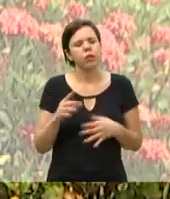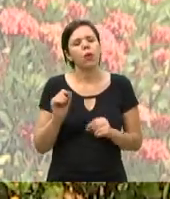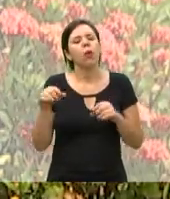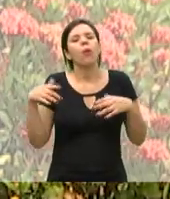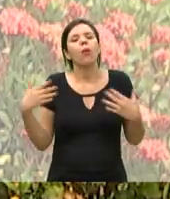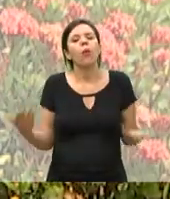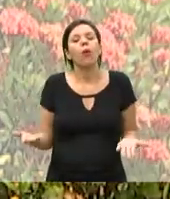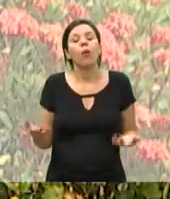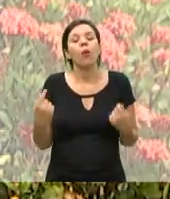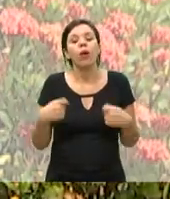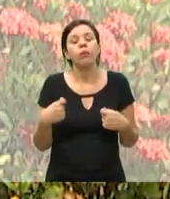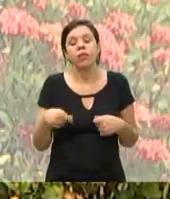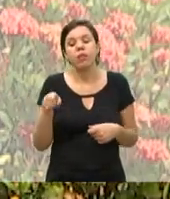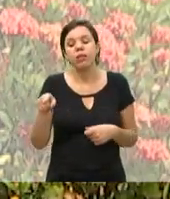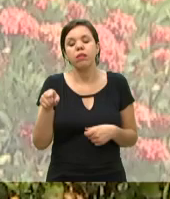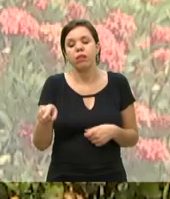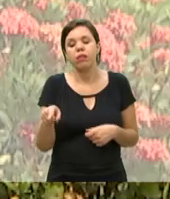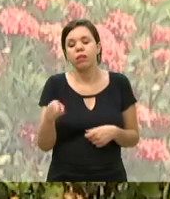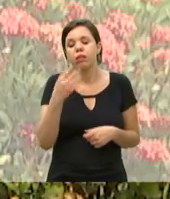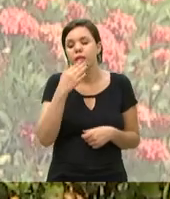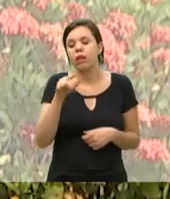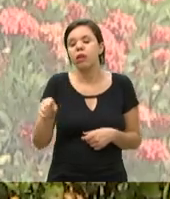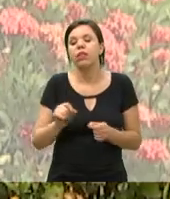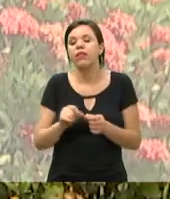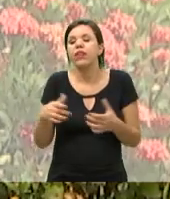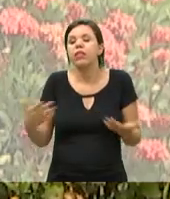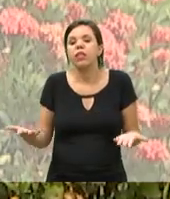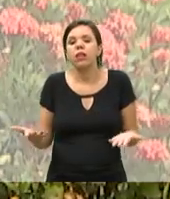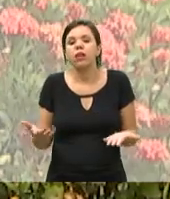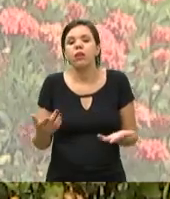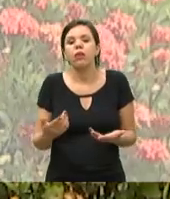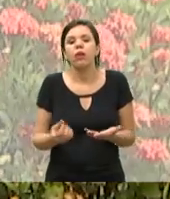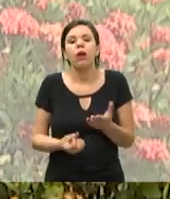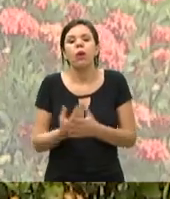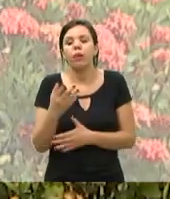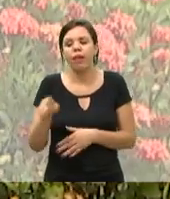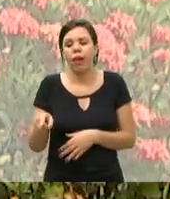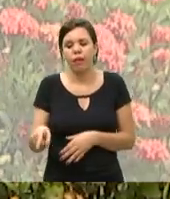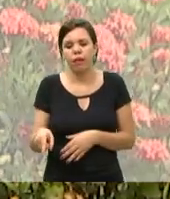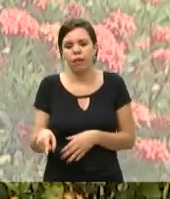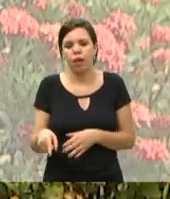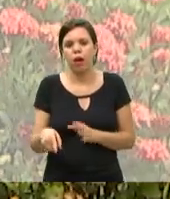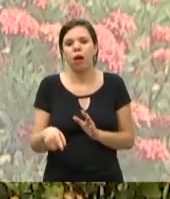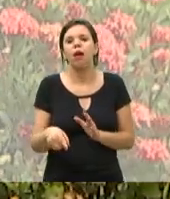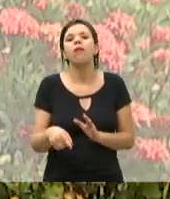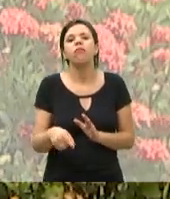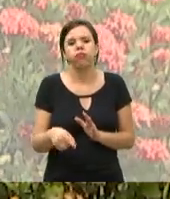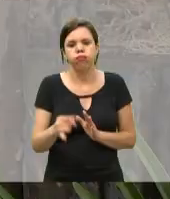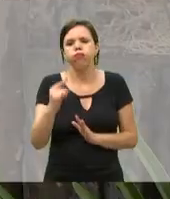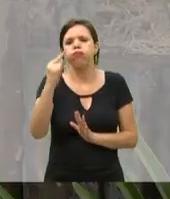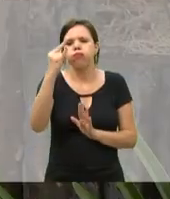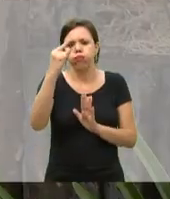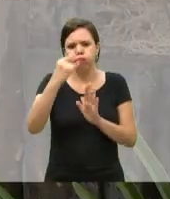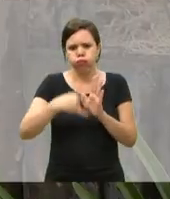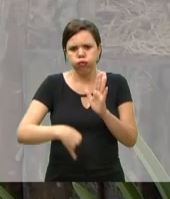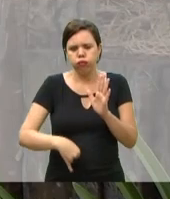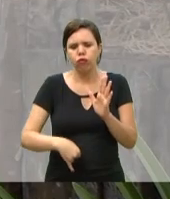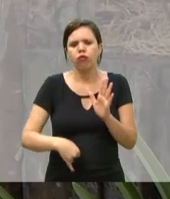é a demanda que essa criança está fazendo. Então o currículo tem que ser